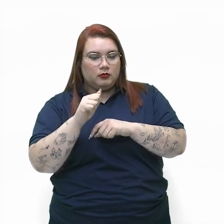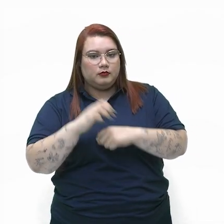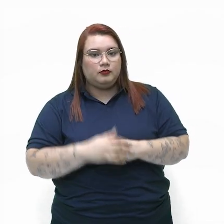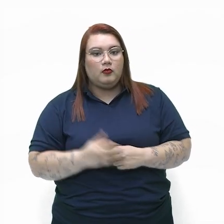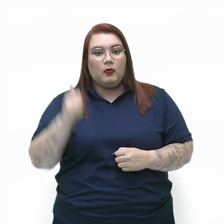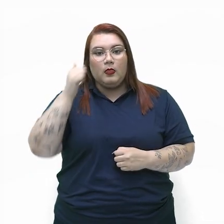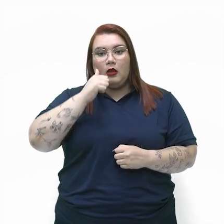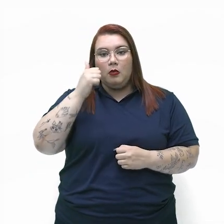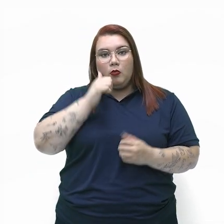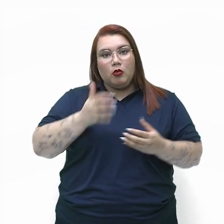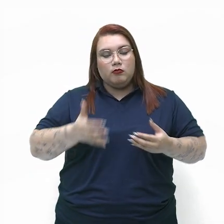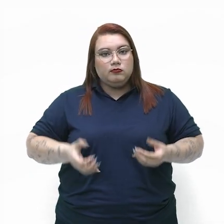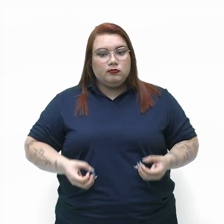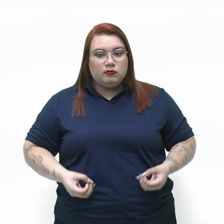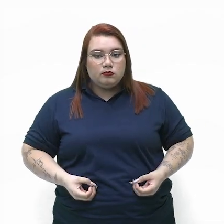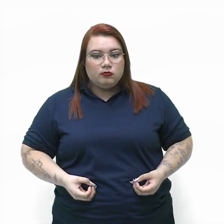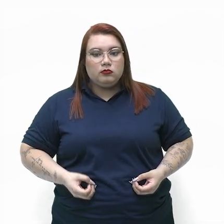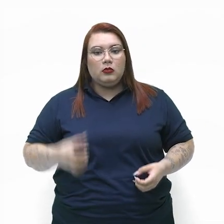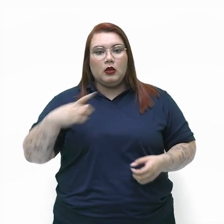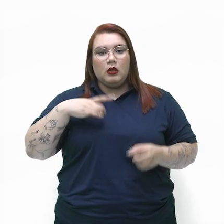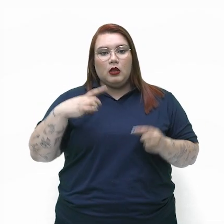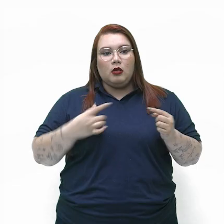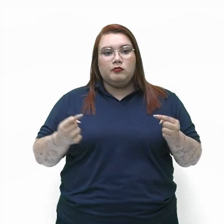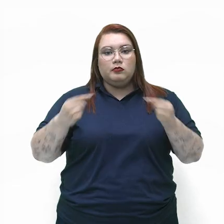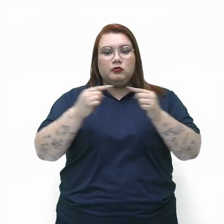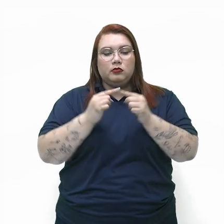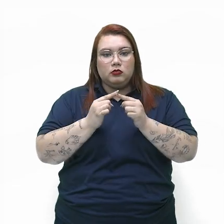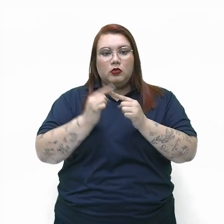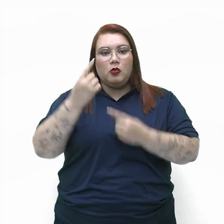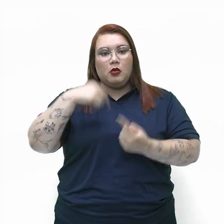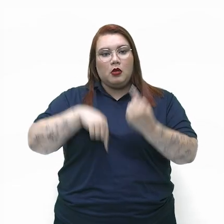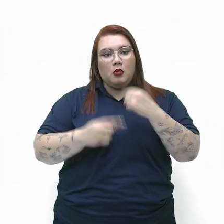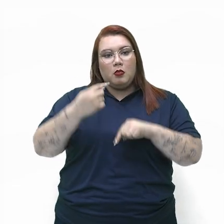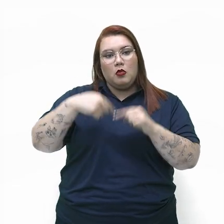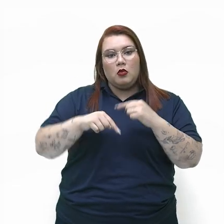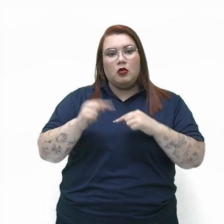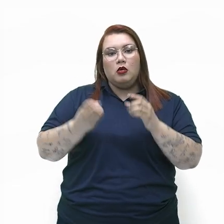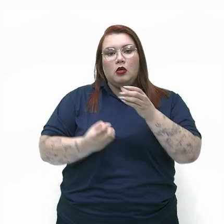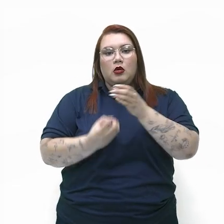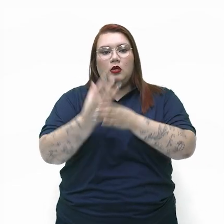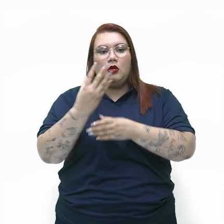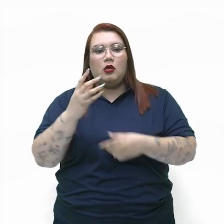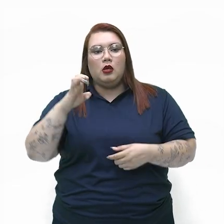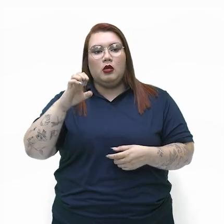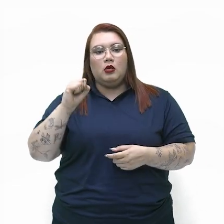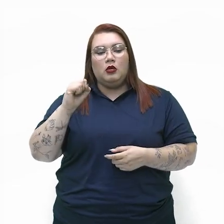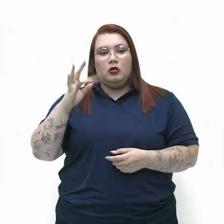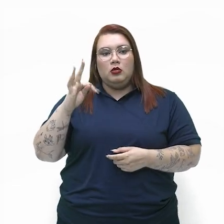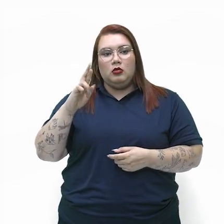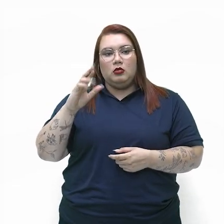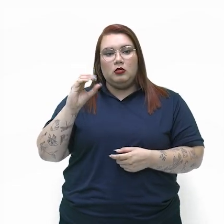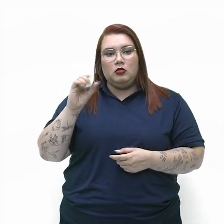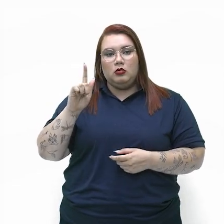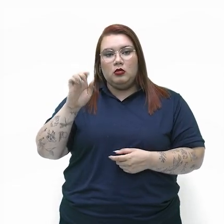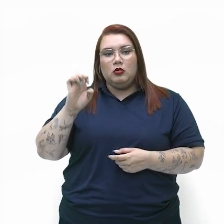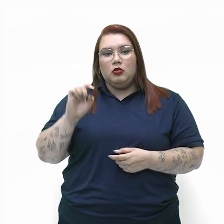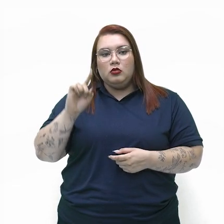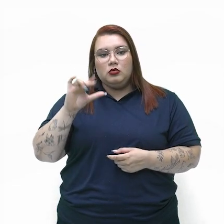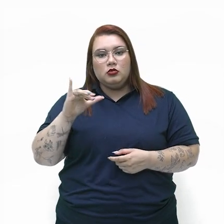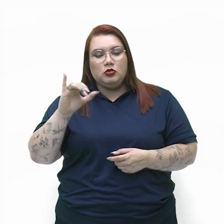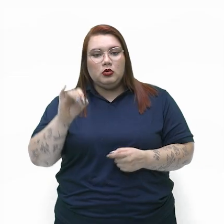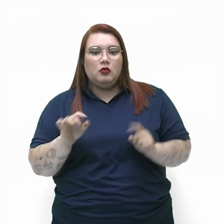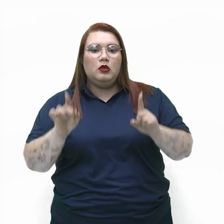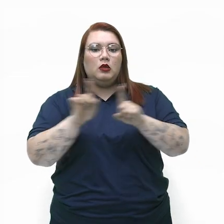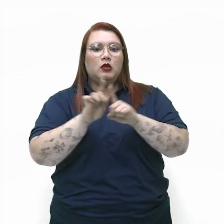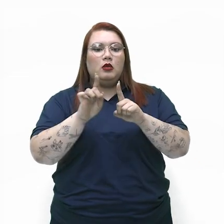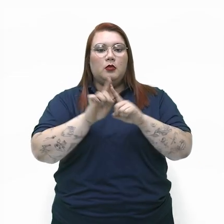estrogênio, principalmente o estradiol, em resposta aos dois hormônios, o FSH e o LH, né? E a